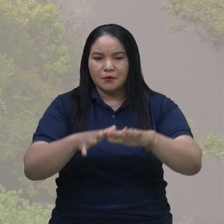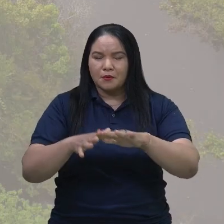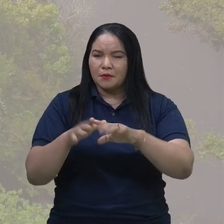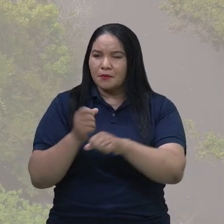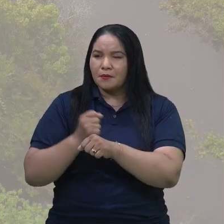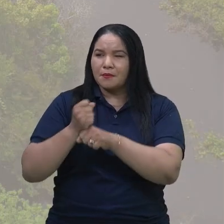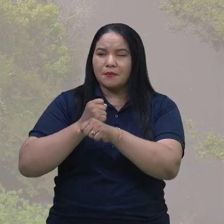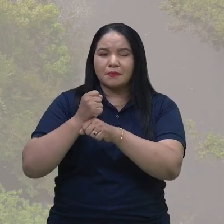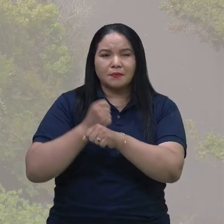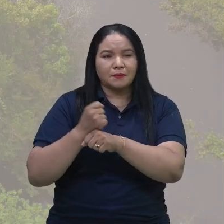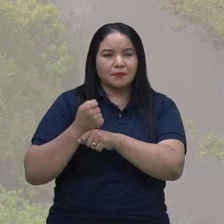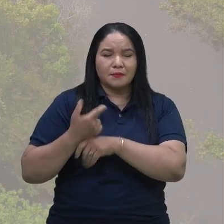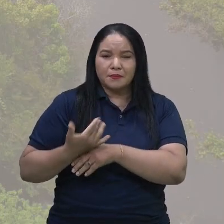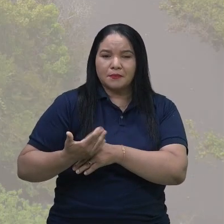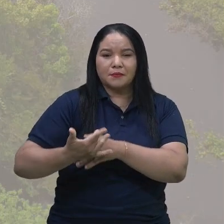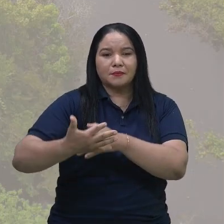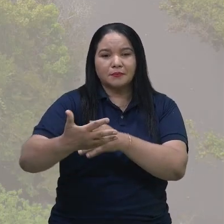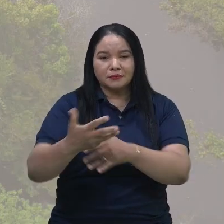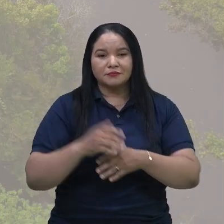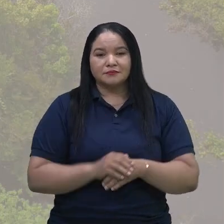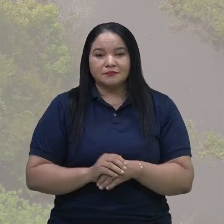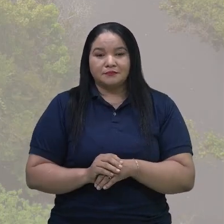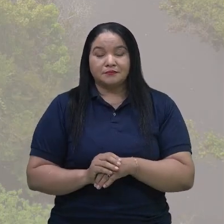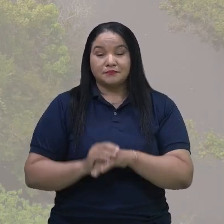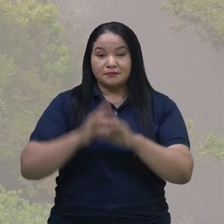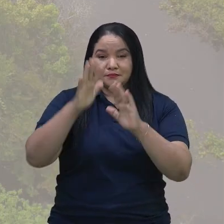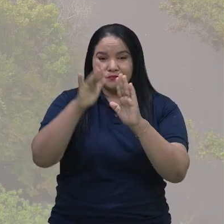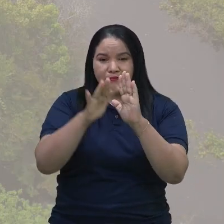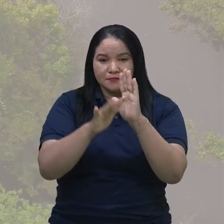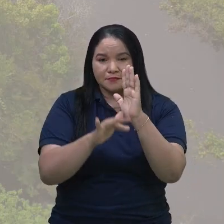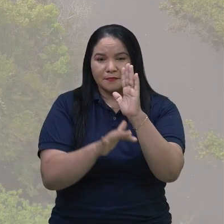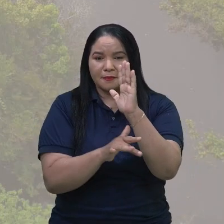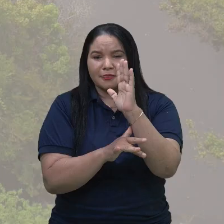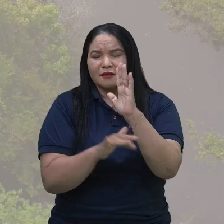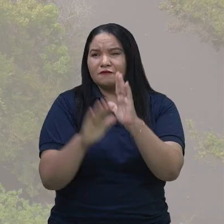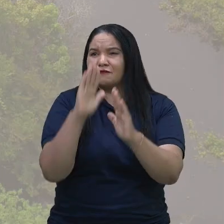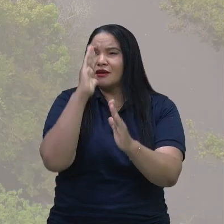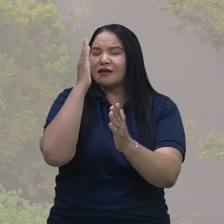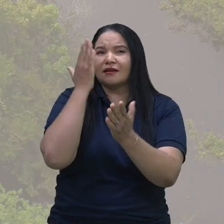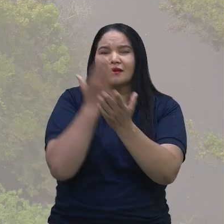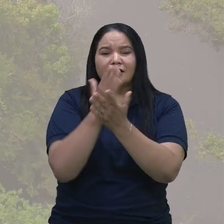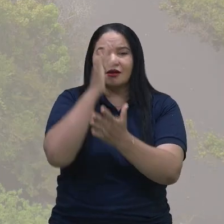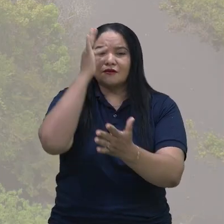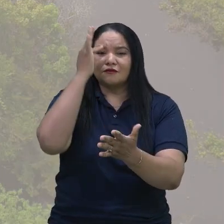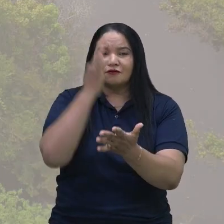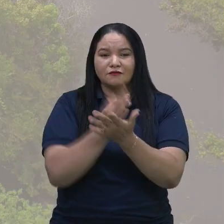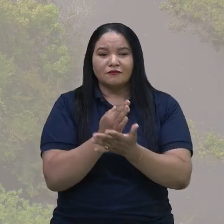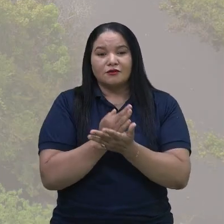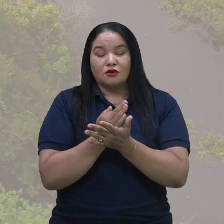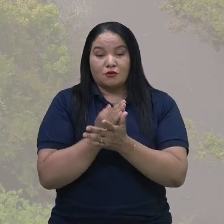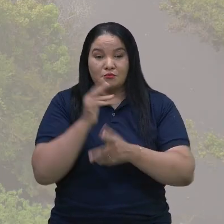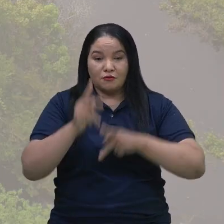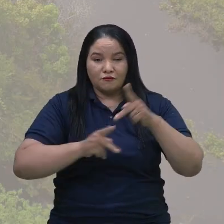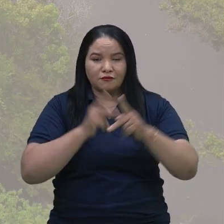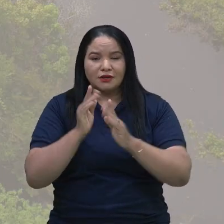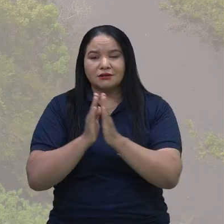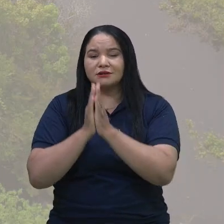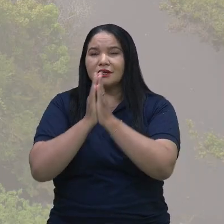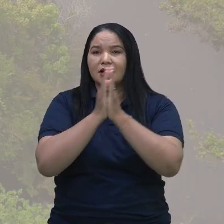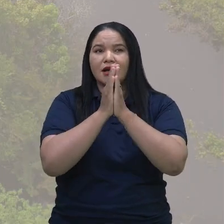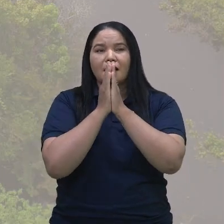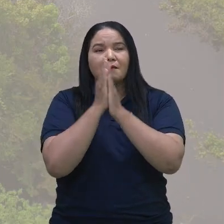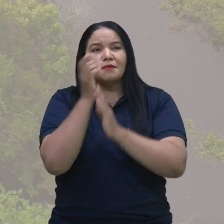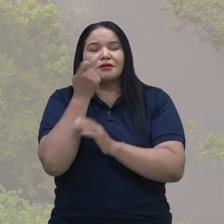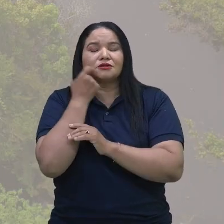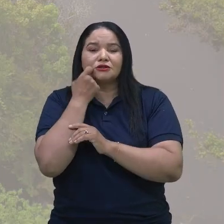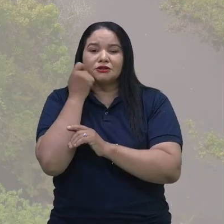a passar. Vazante ensina, é prova de fé. O povo reza,